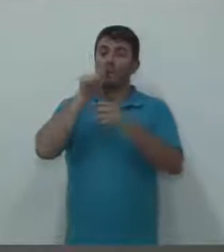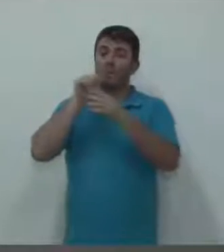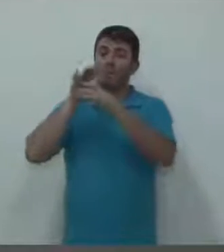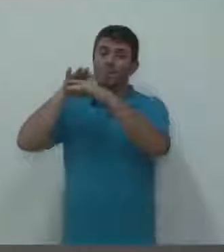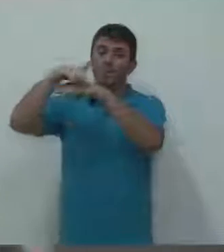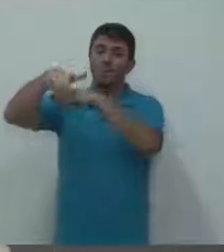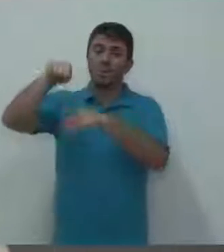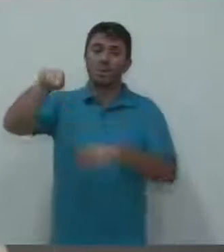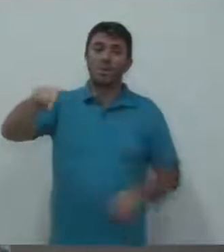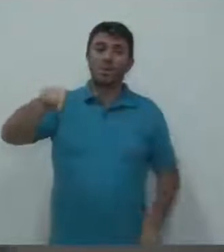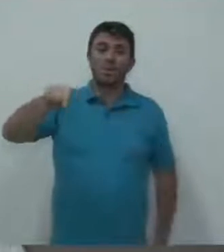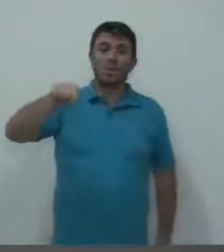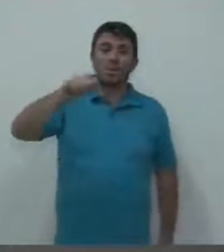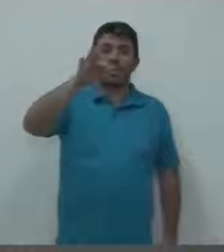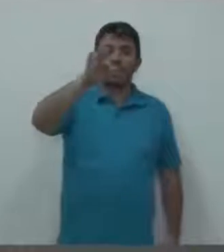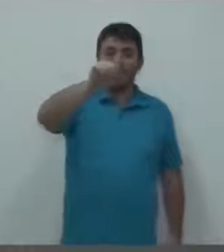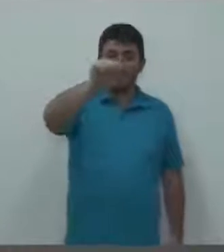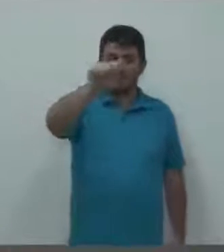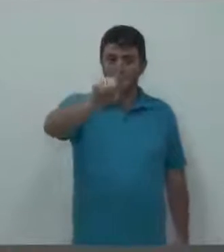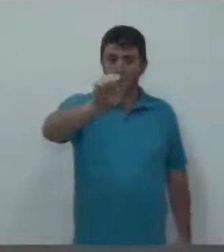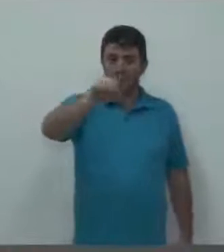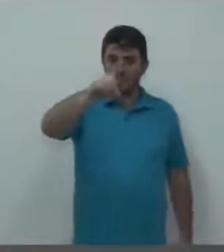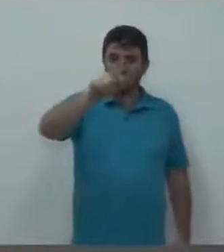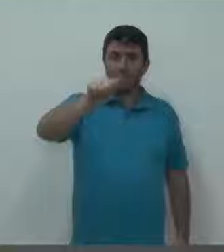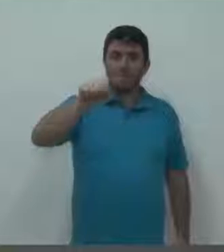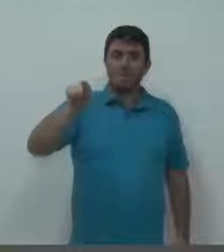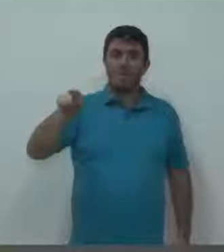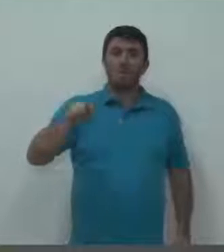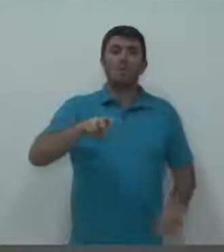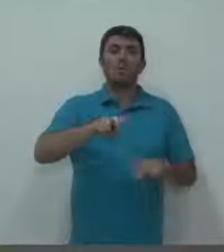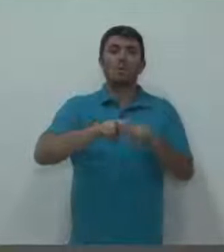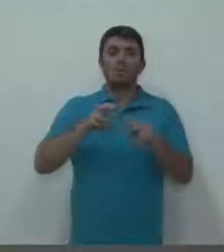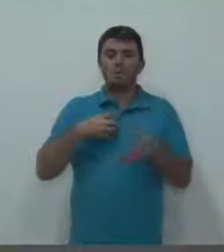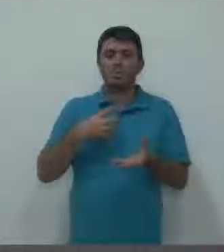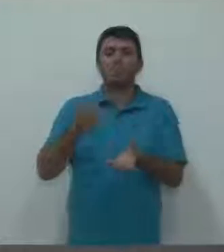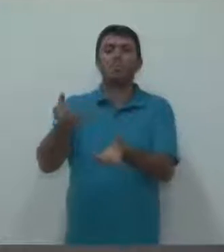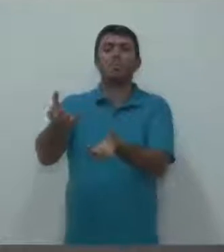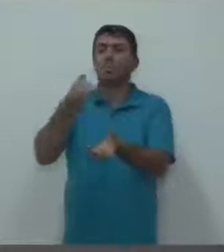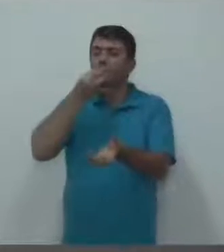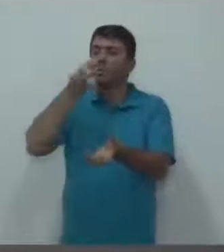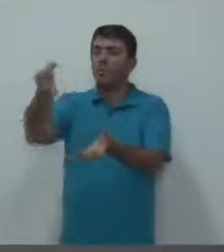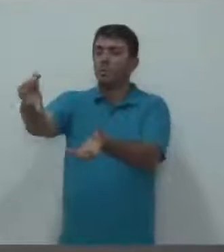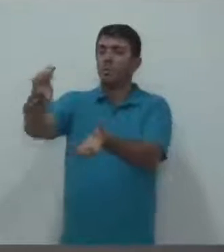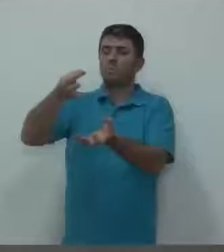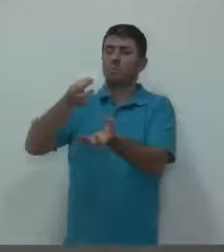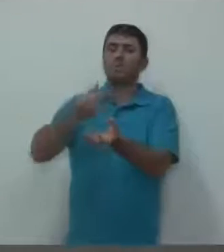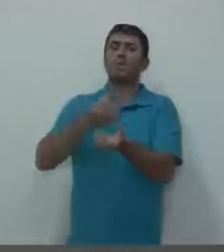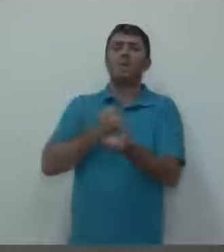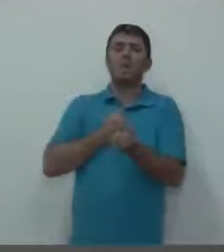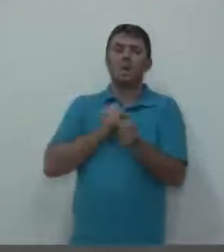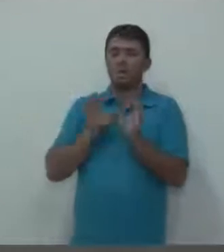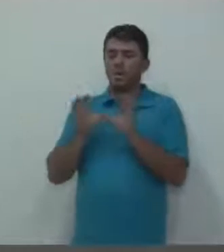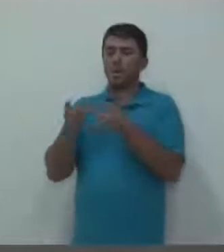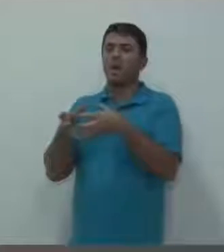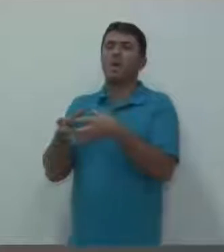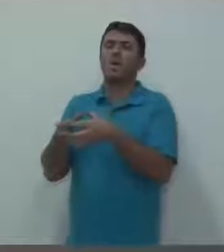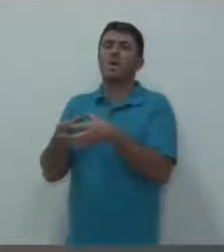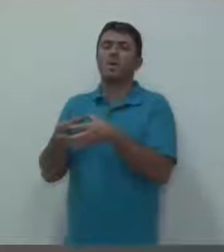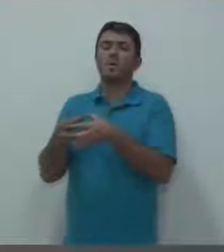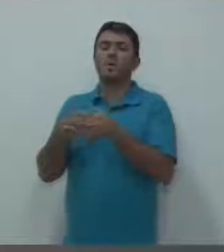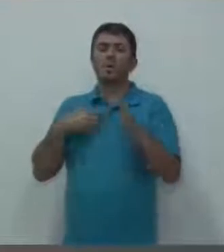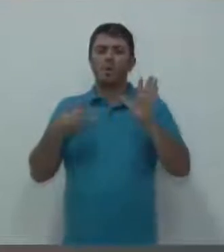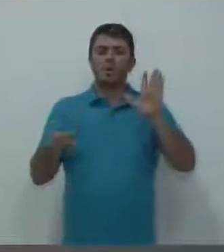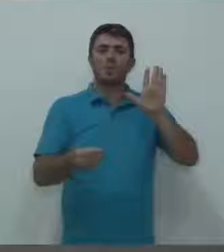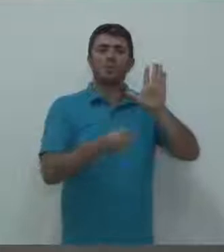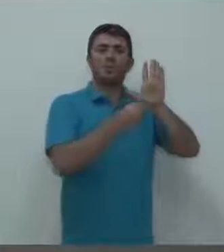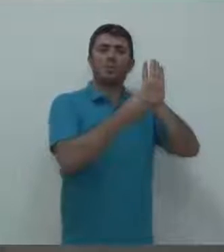da Fazenda Cachoeira. Então, por isso que a gente acolheu essa sugestão da própria comissão, pedindo para que colocasse